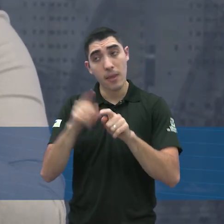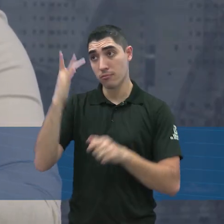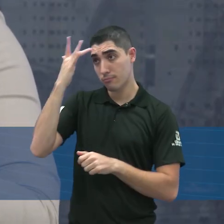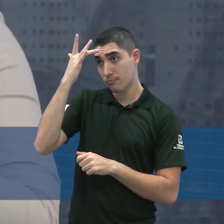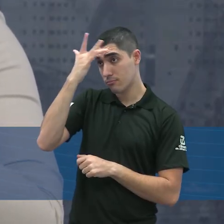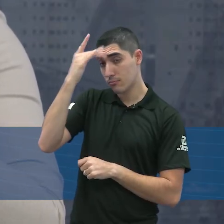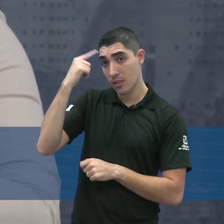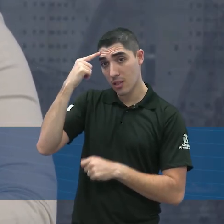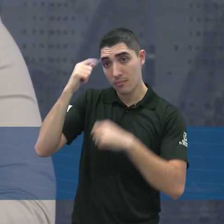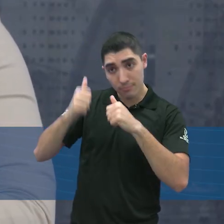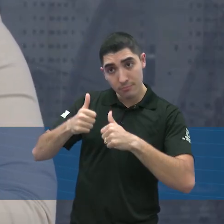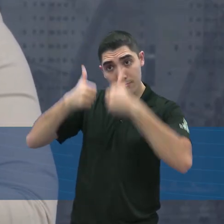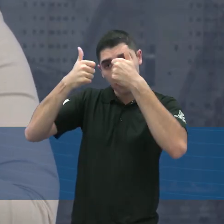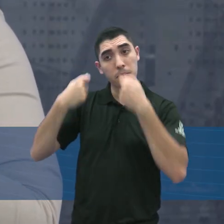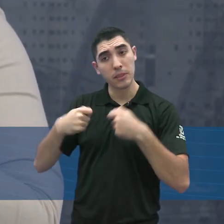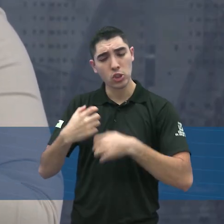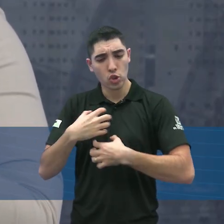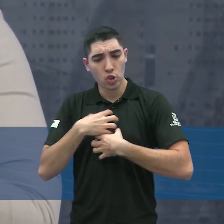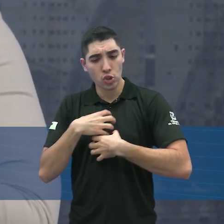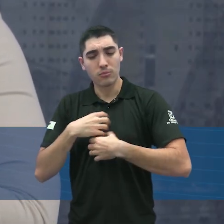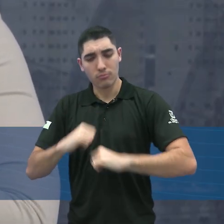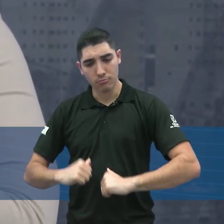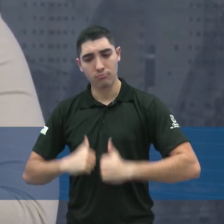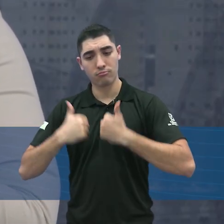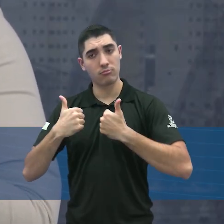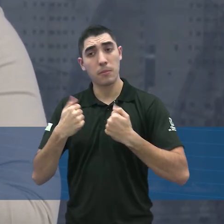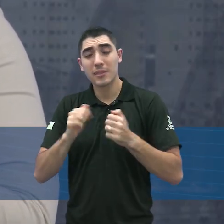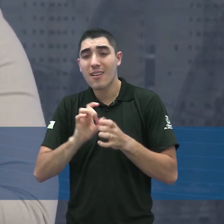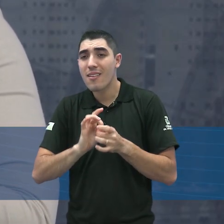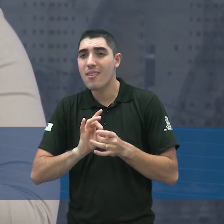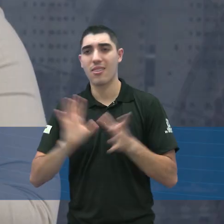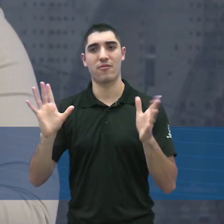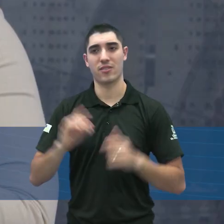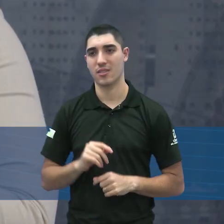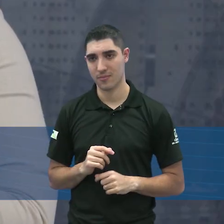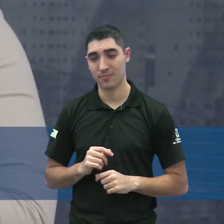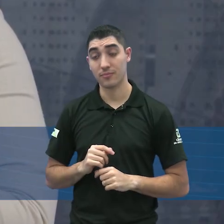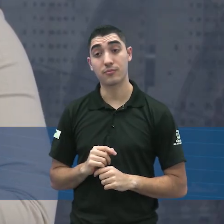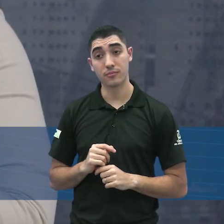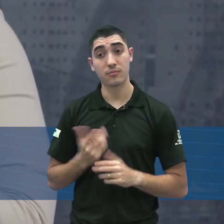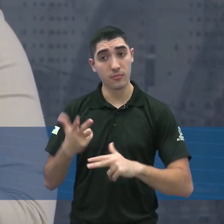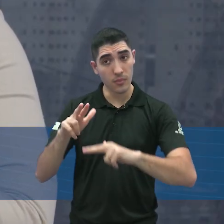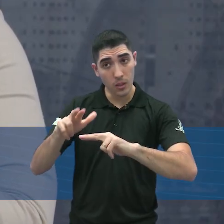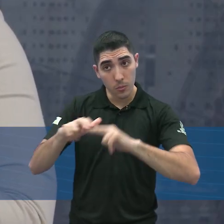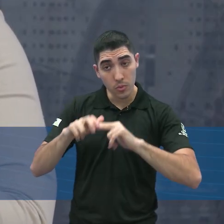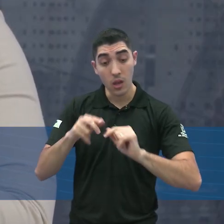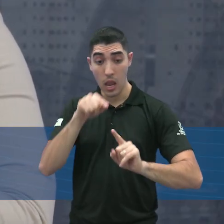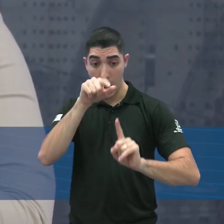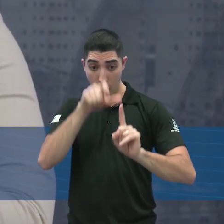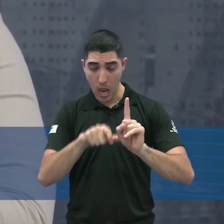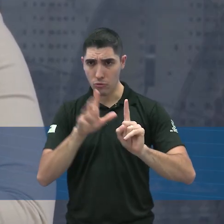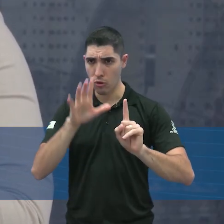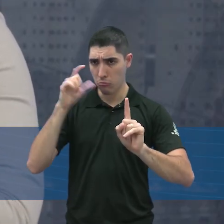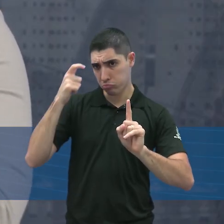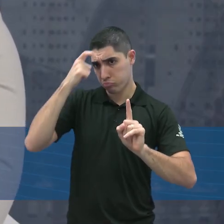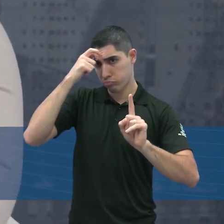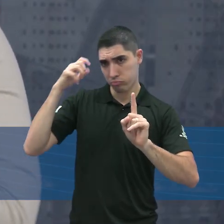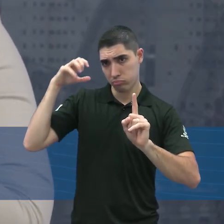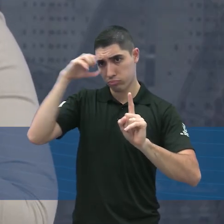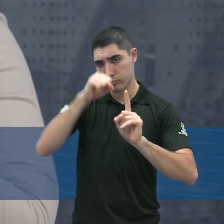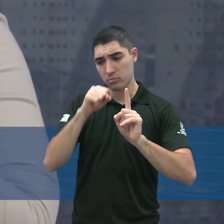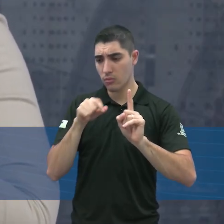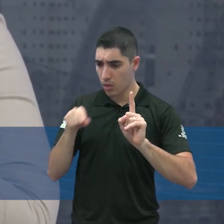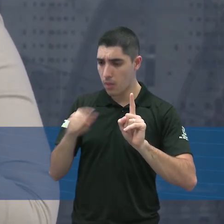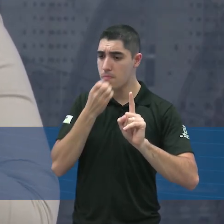mental, as suas emoções, seus sentimentos de uma forma livre. E tudo isso se dá a partir do momento que ele toma consciência de que realmente